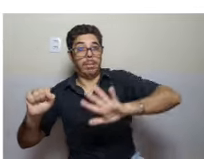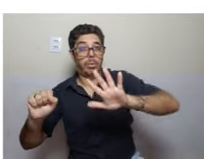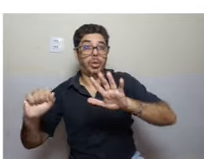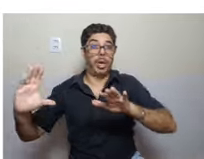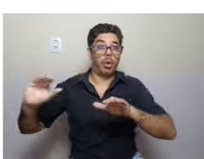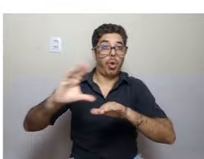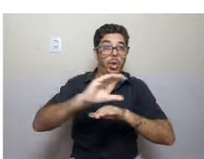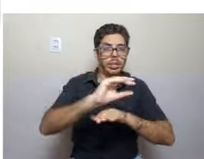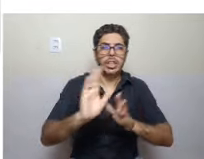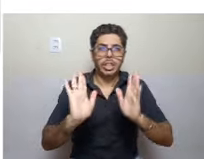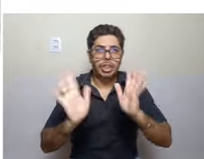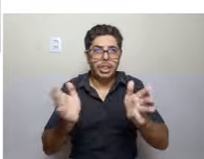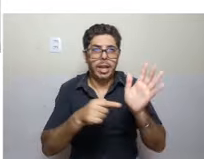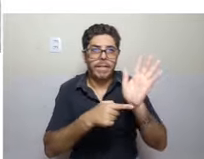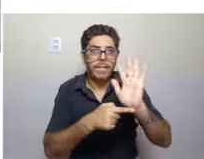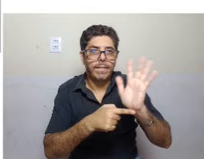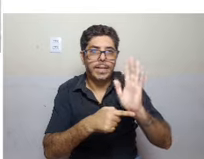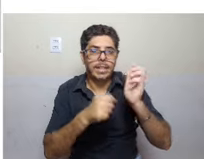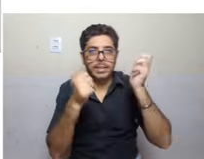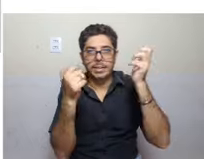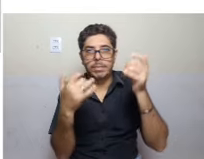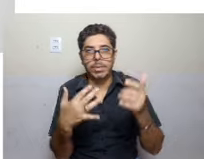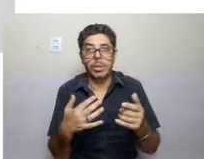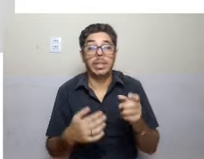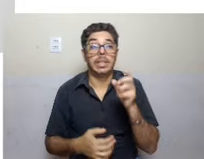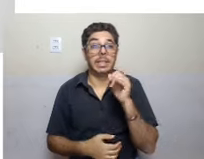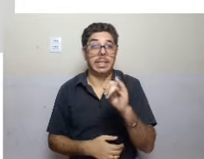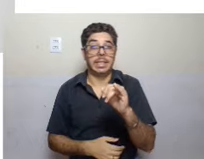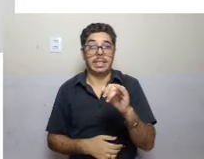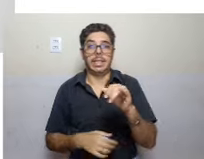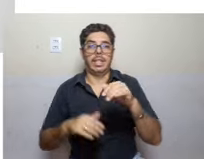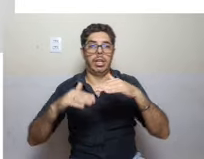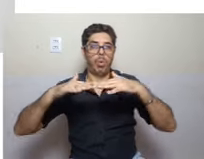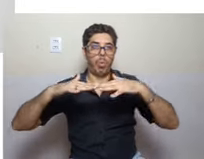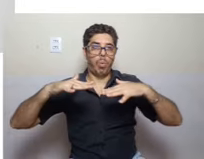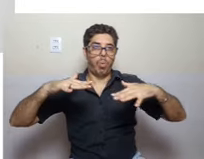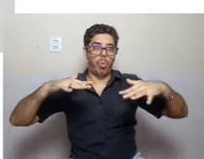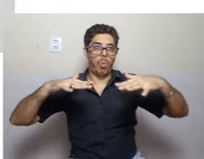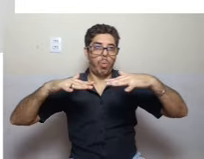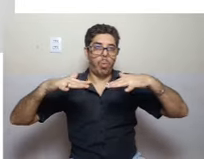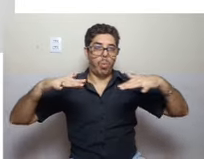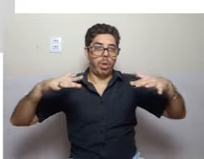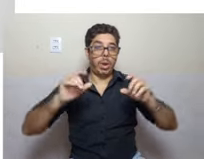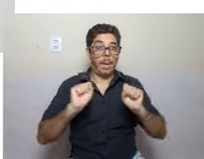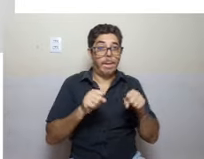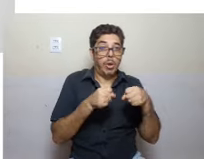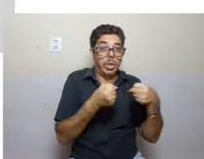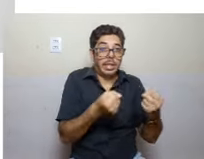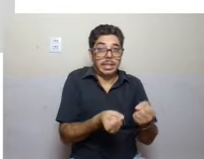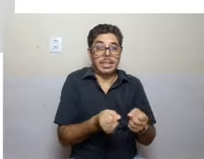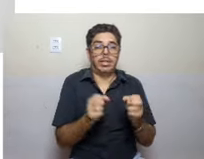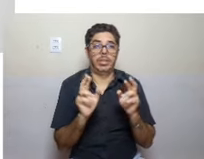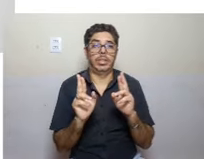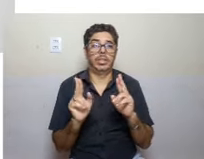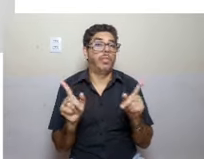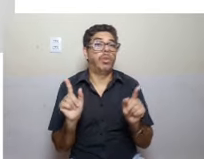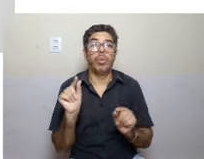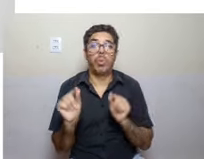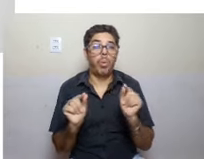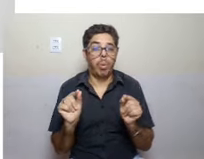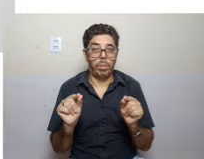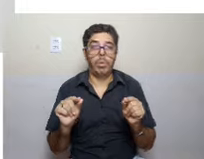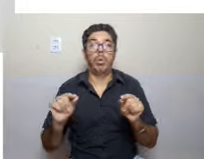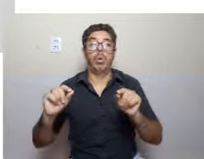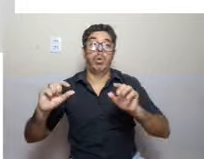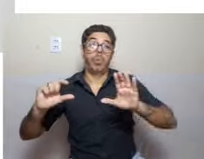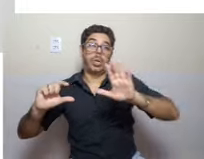nós vimos neste vídeo aqui, se o campo for uniforme, então a diferença de potencial vai ser o campo vezes o comprimento do